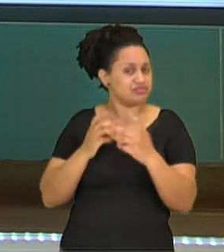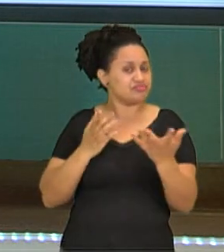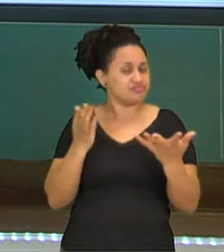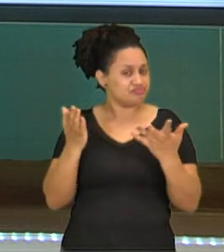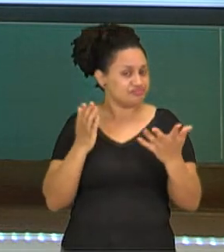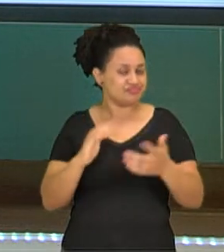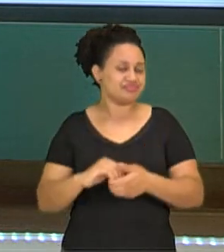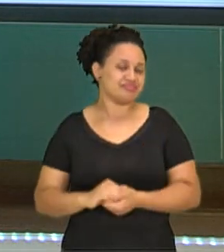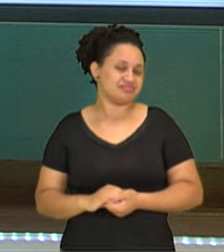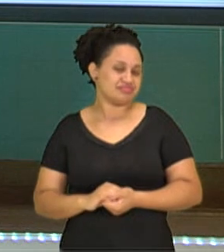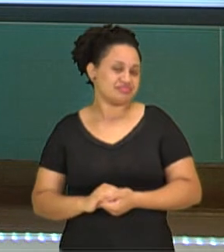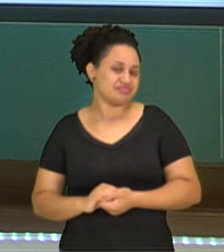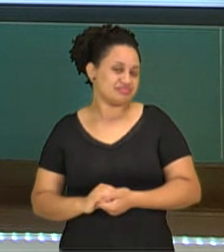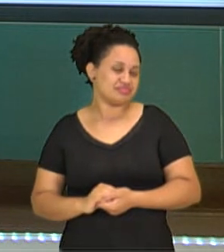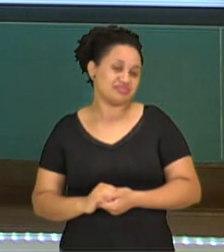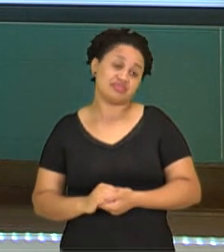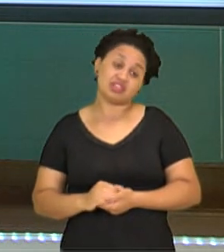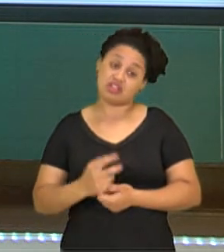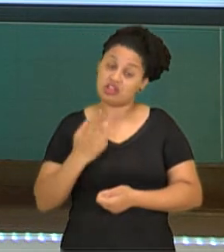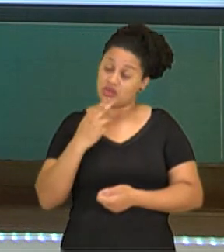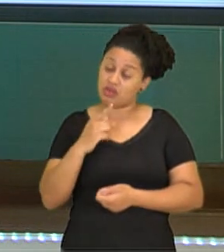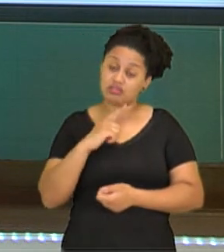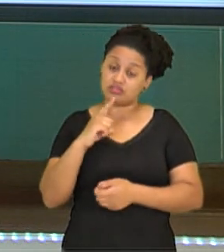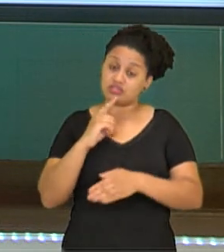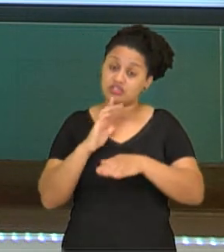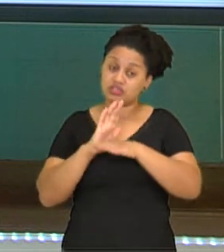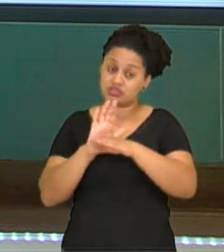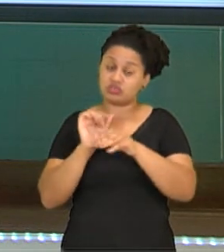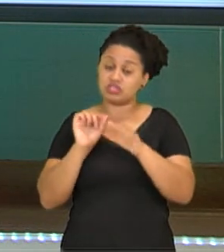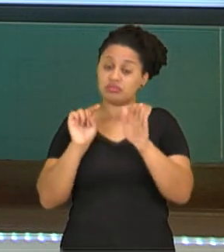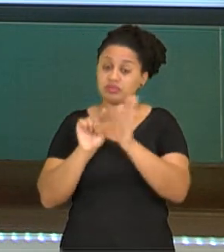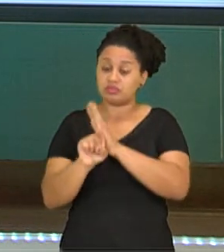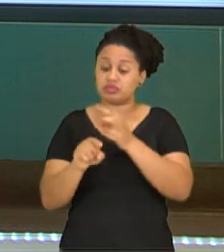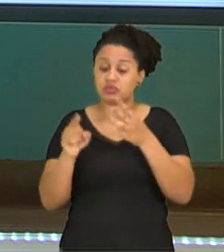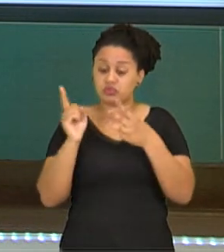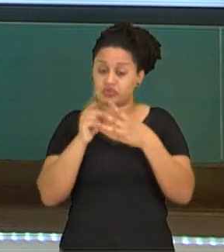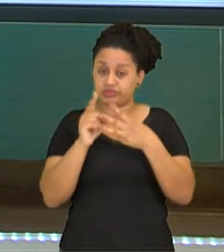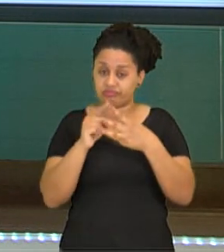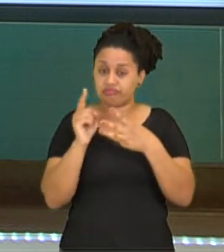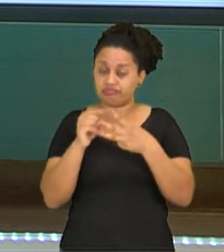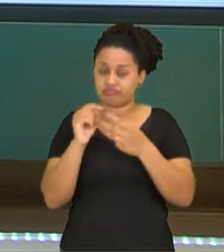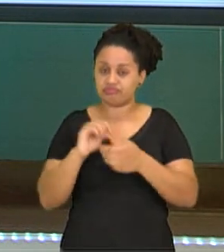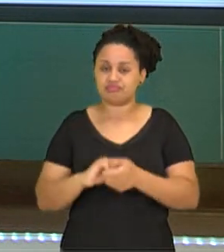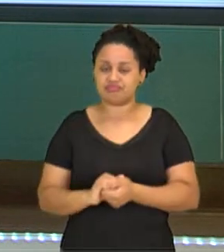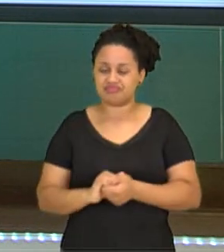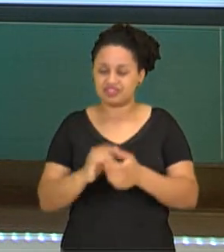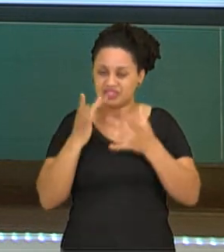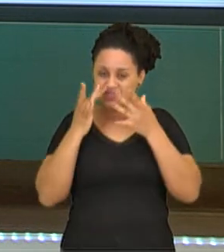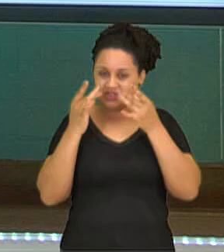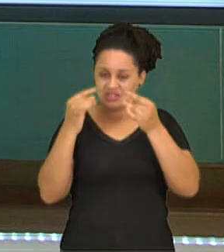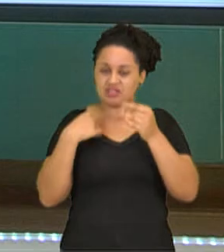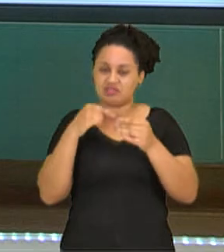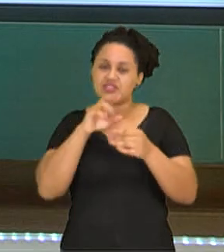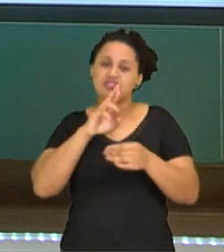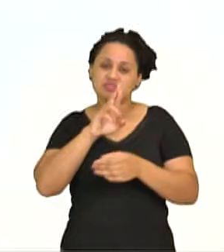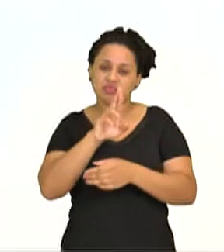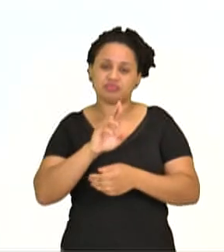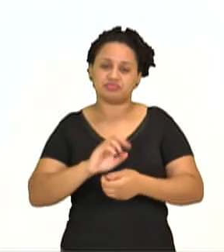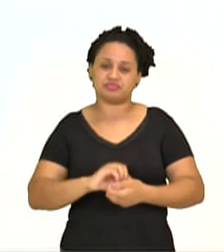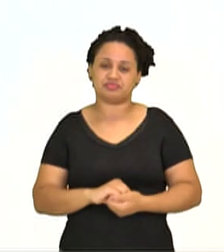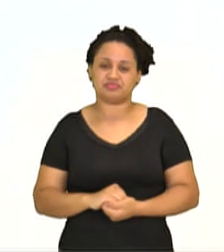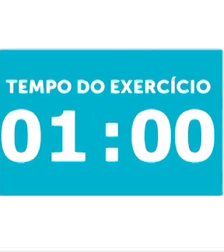Olha, acho que tem ajuda aqui para a pergunta da letrinha A. Presta bastante atenção e faz os